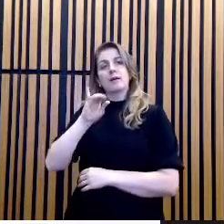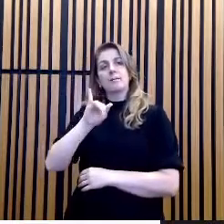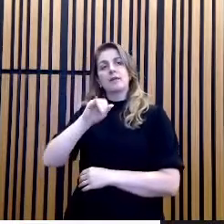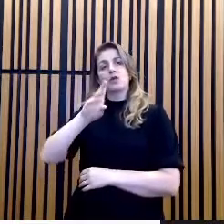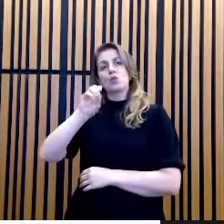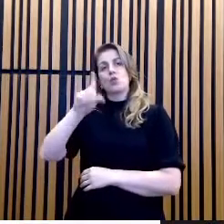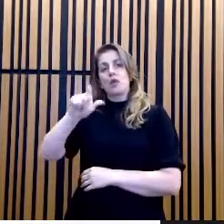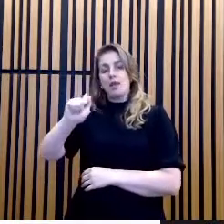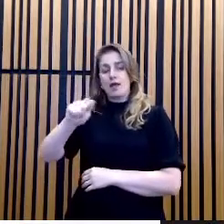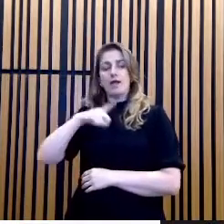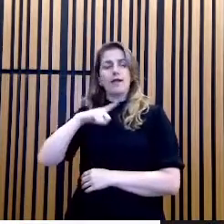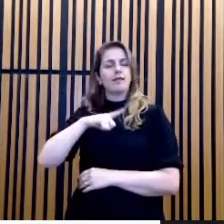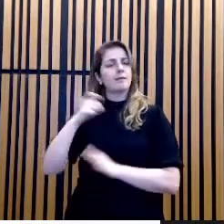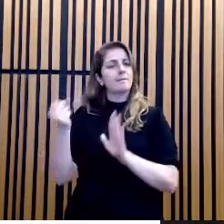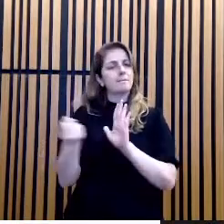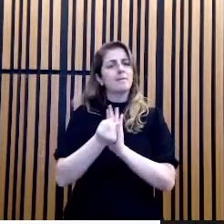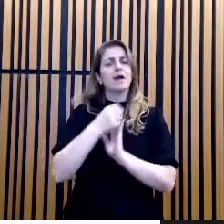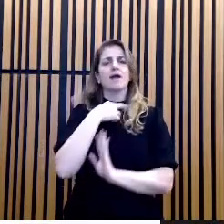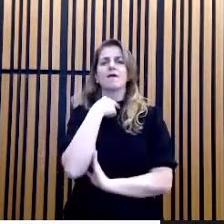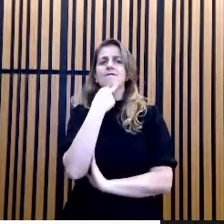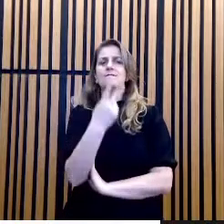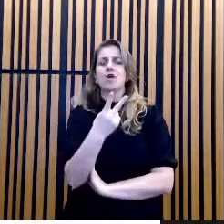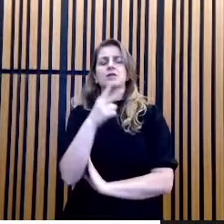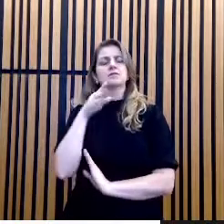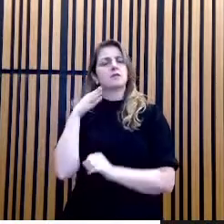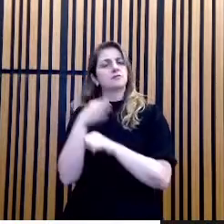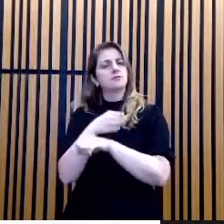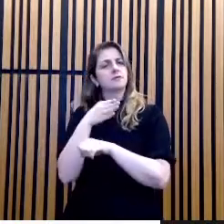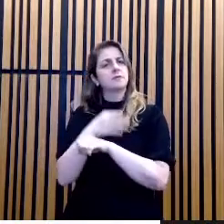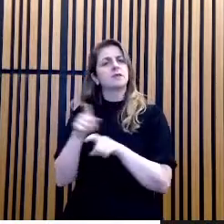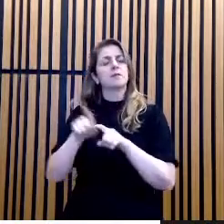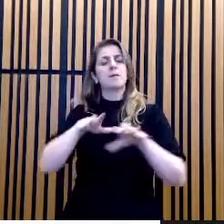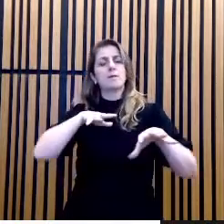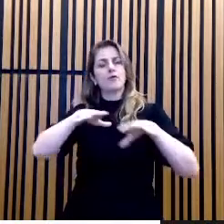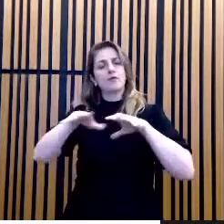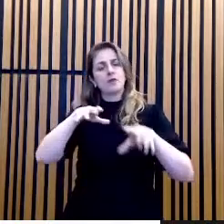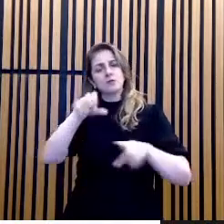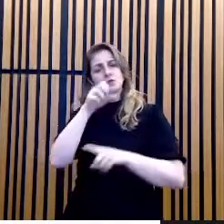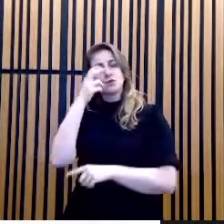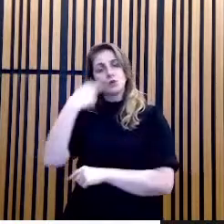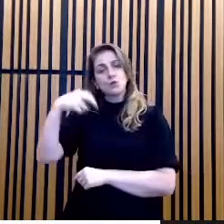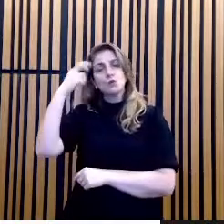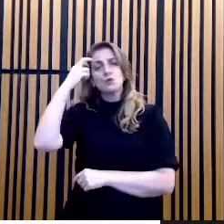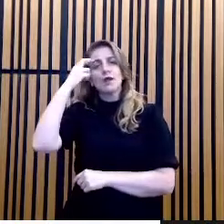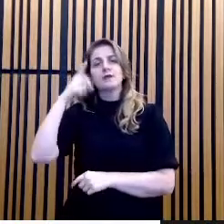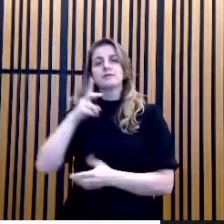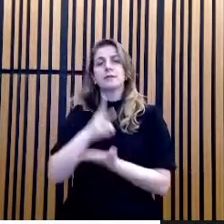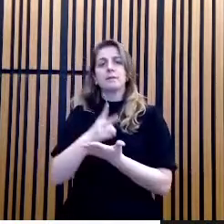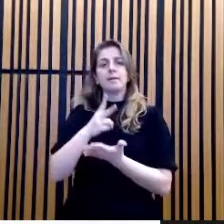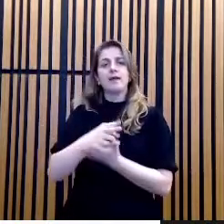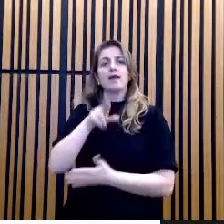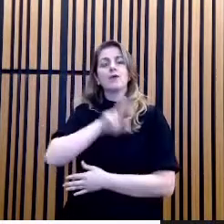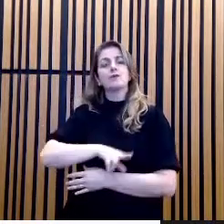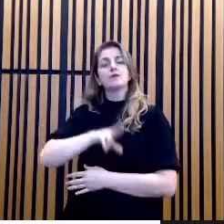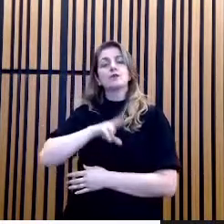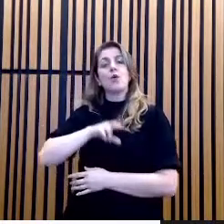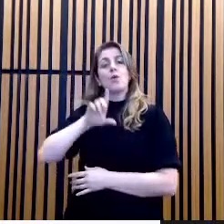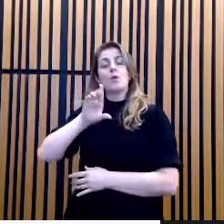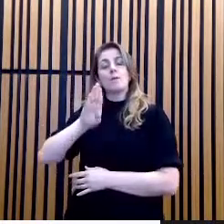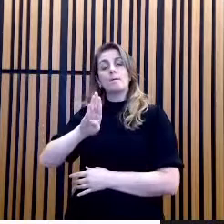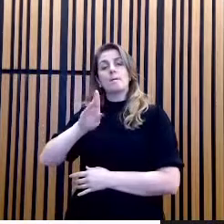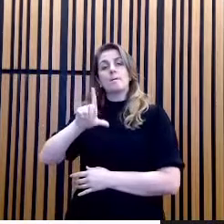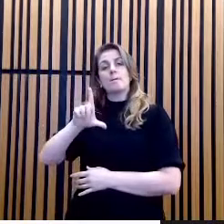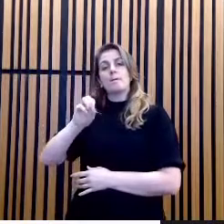de marcas, tem voz marcante em movimentos culturais e de comportamento. A Fabiola está à frente do Hipnotique, um blog que fala sobre